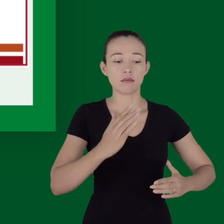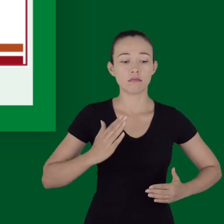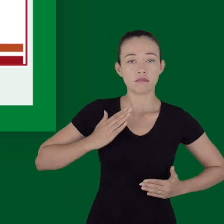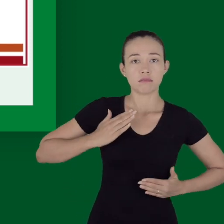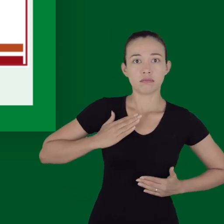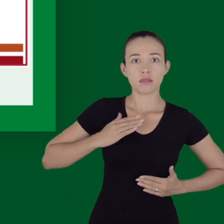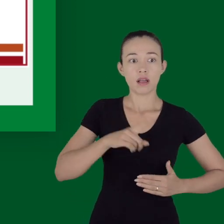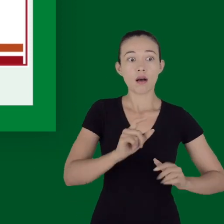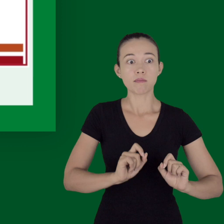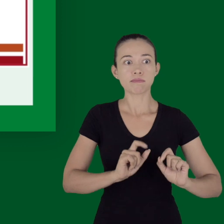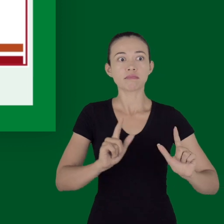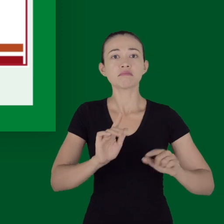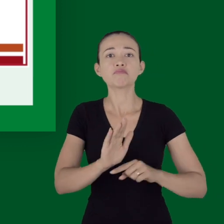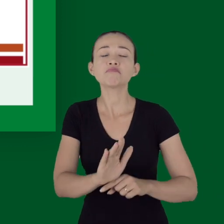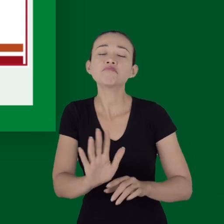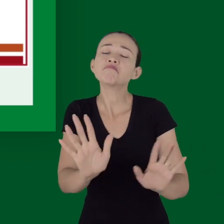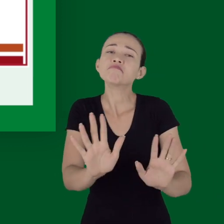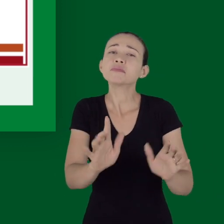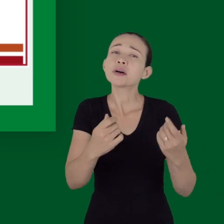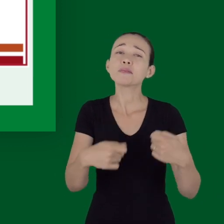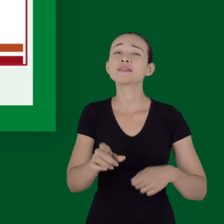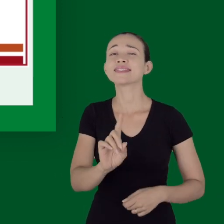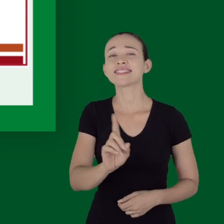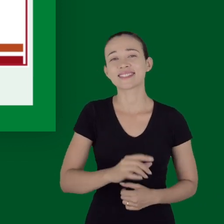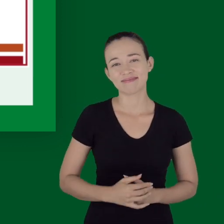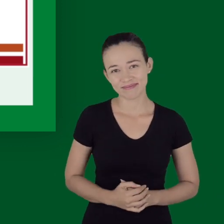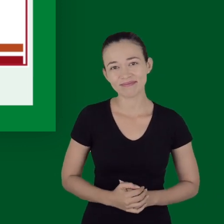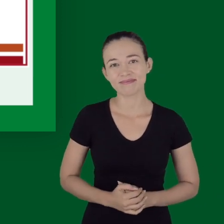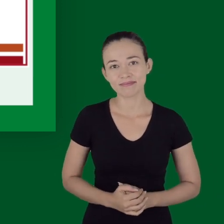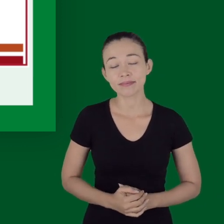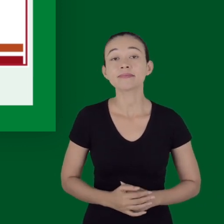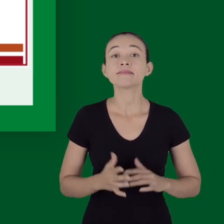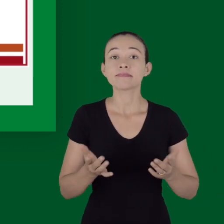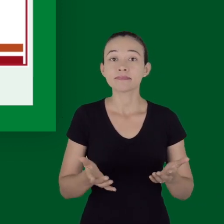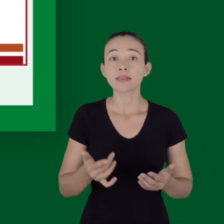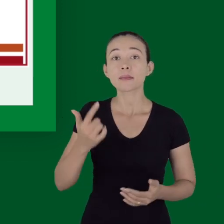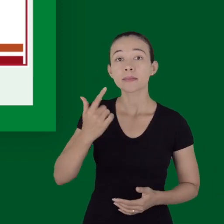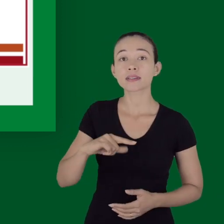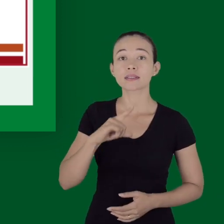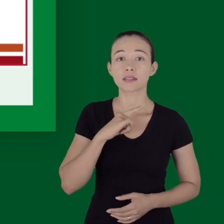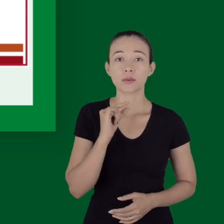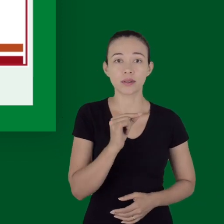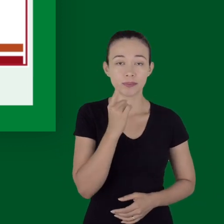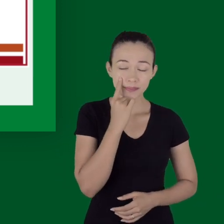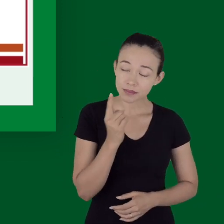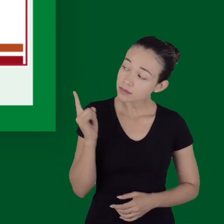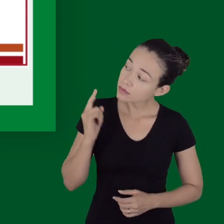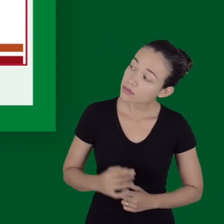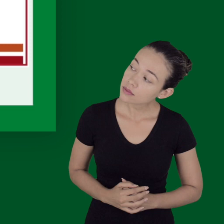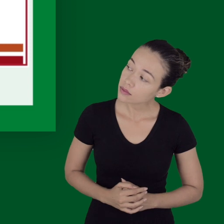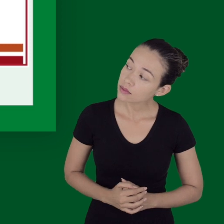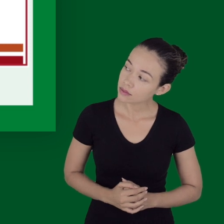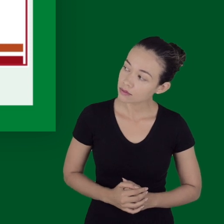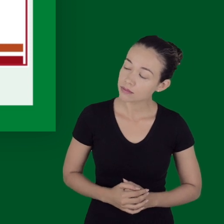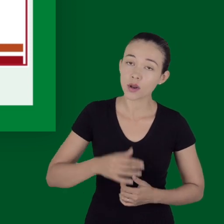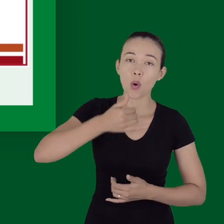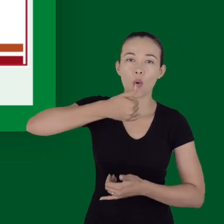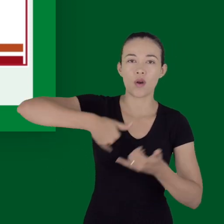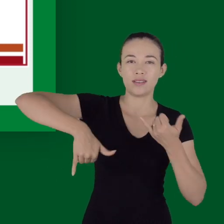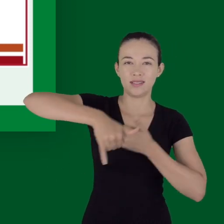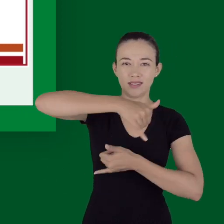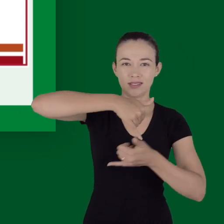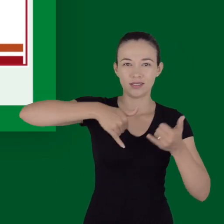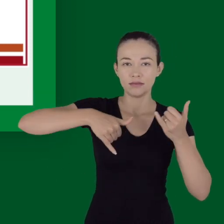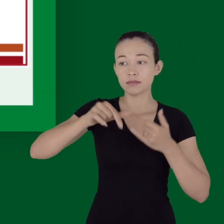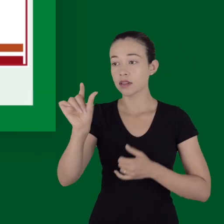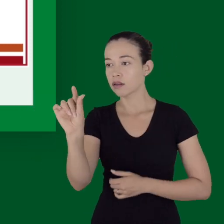né? Depois disso a gente titula corrente, que a gente consegue ver, só tem dois botõezinhos, né? Um da frequência e o outro da corrente.